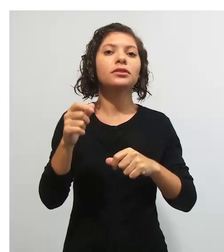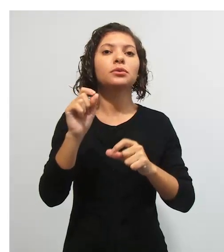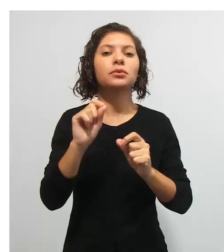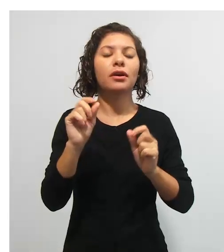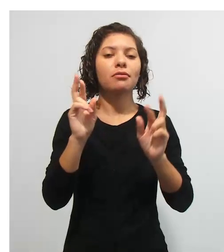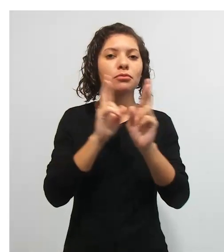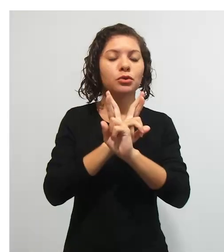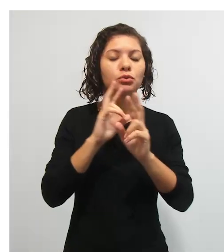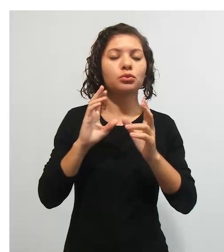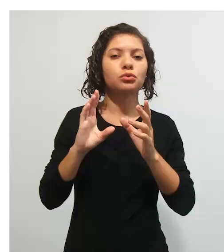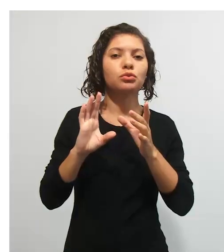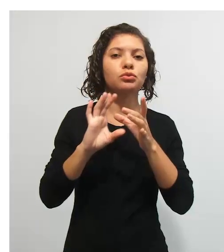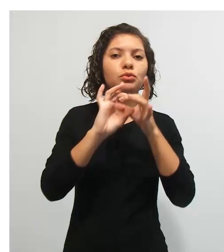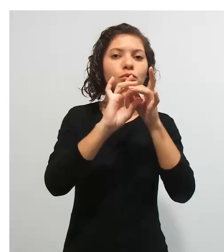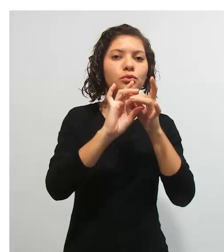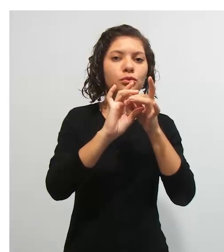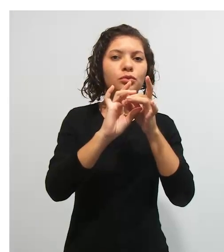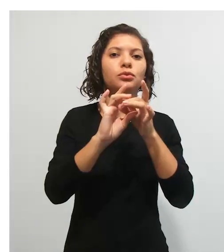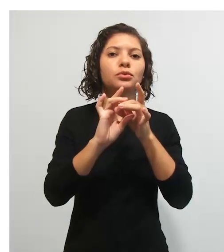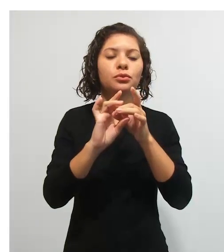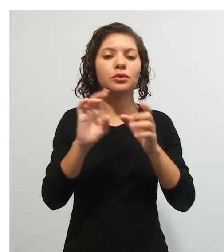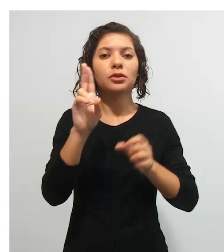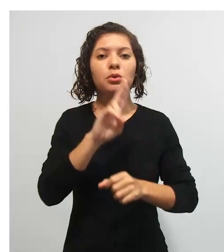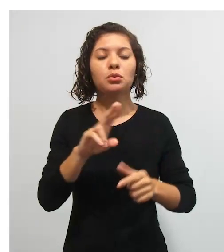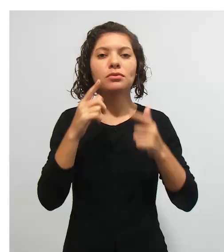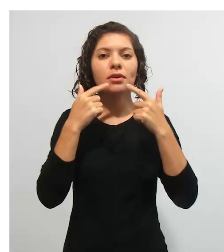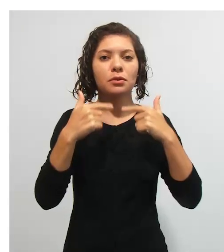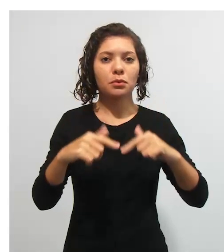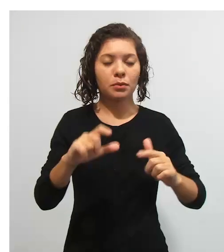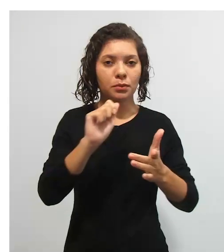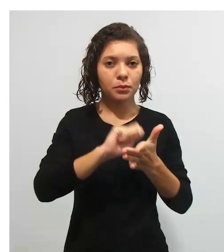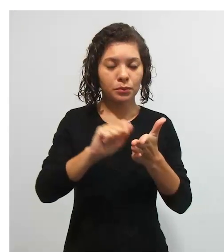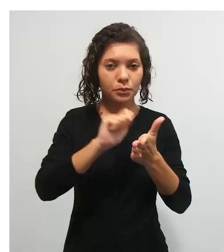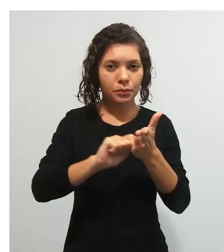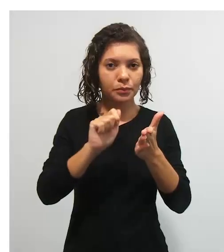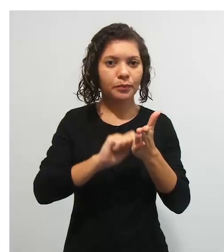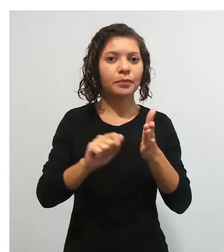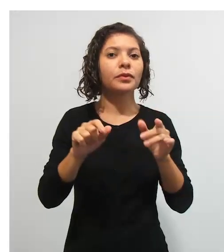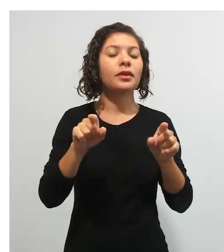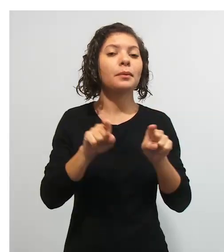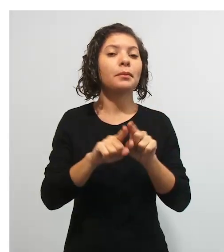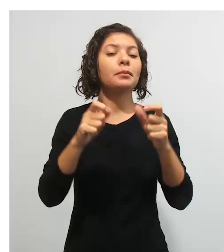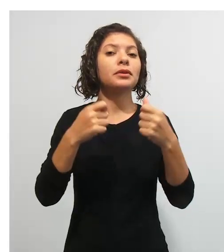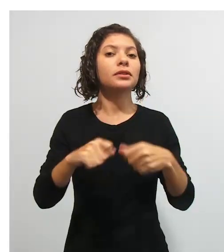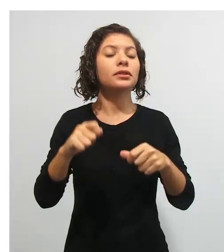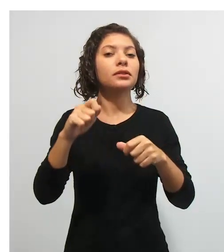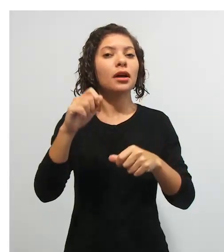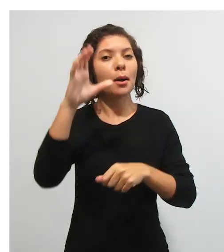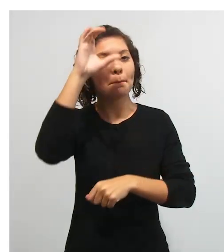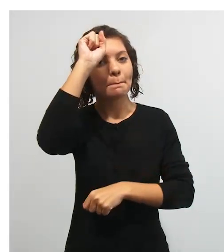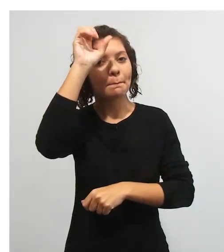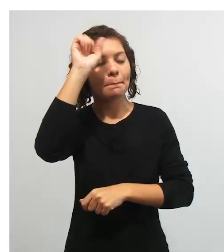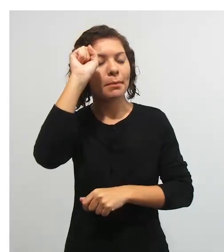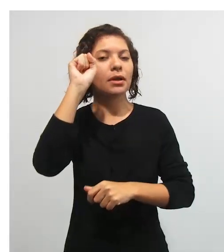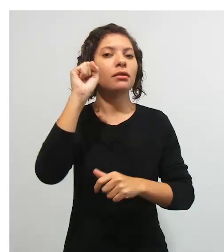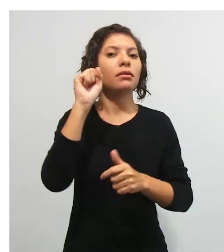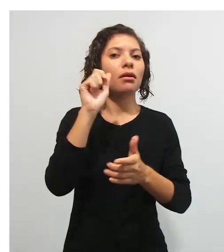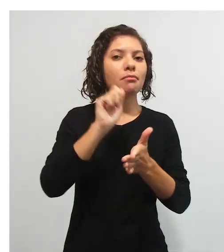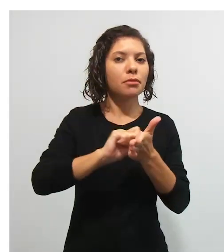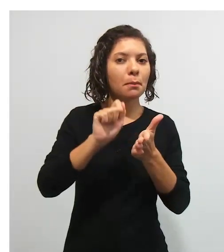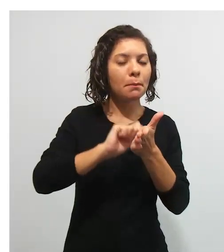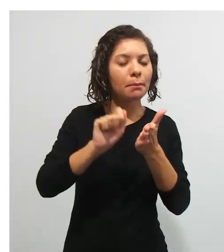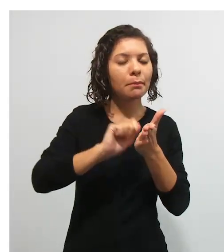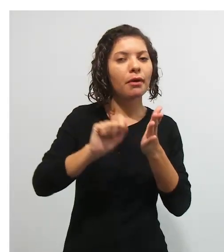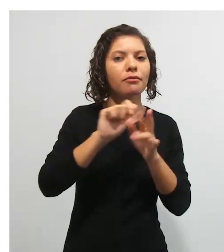atos humanos que envolvam o processo de apropriação da linguagem escrita e que aprendam a inscrevê-la nos diversos